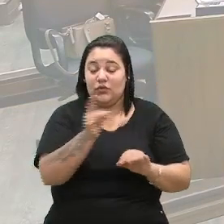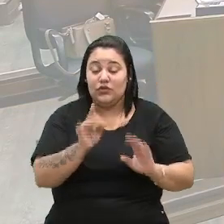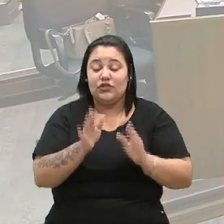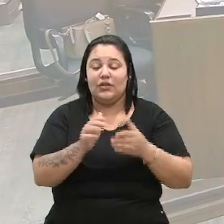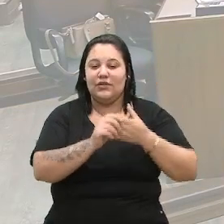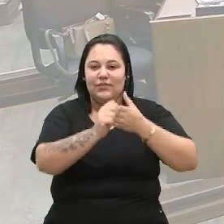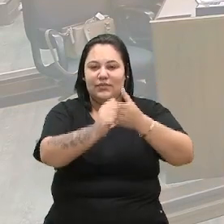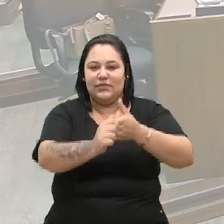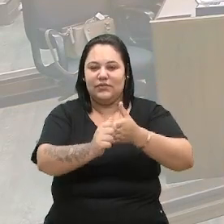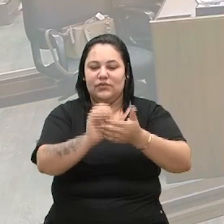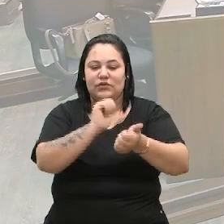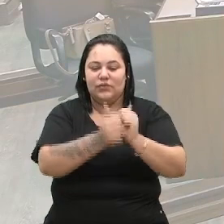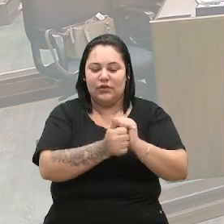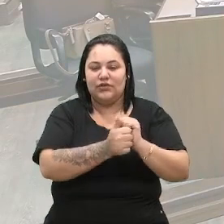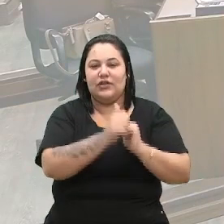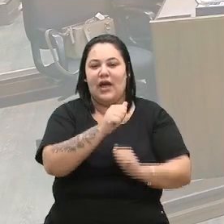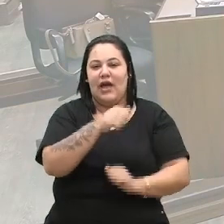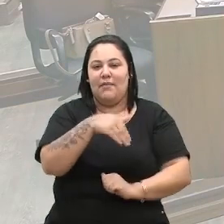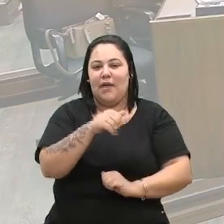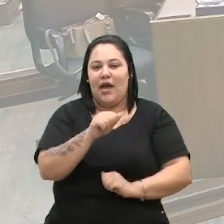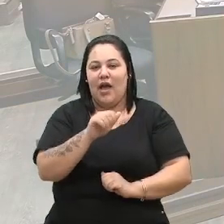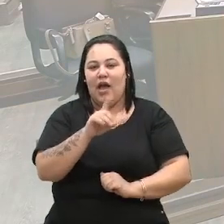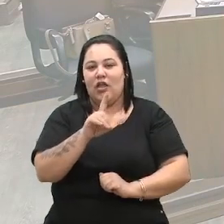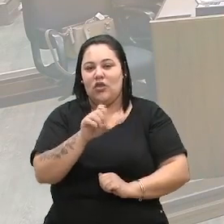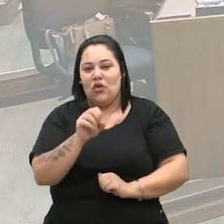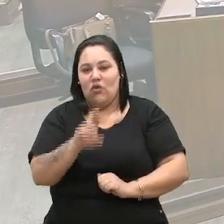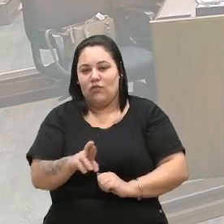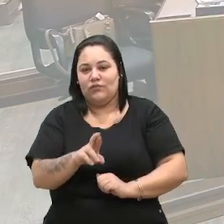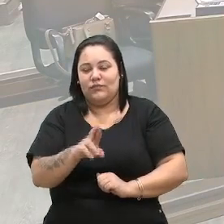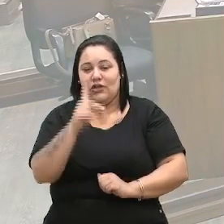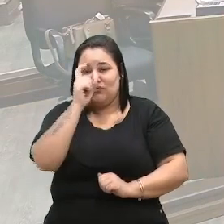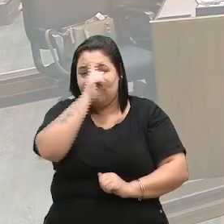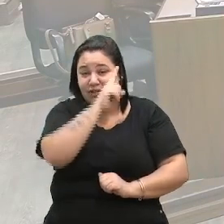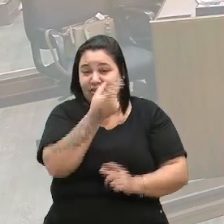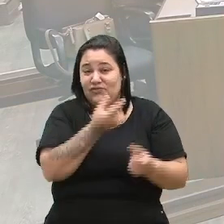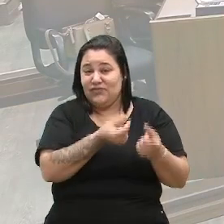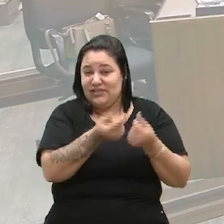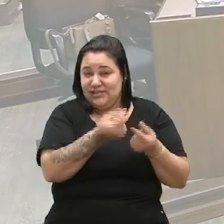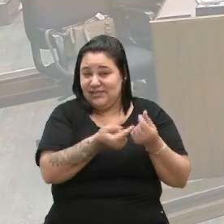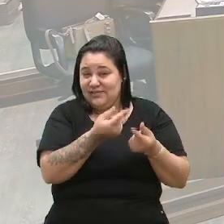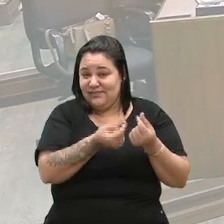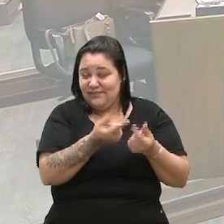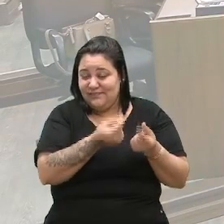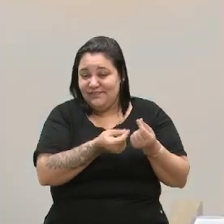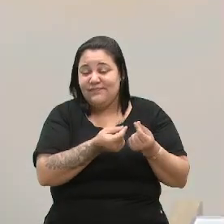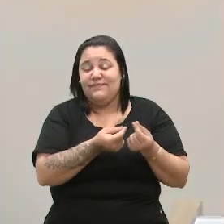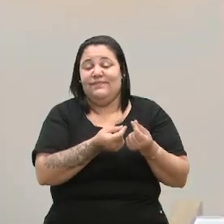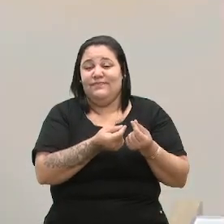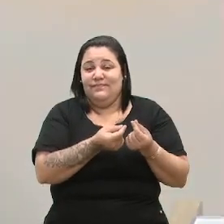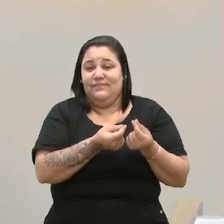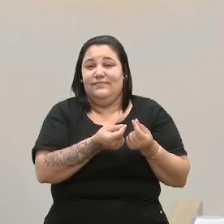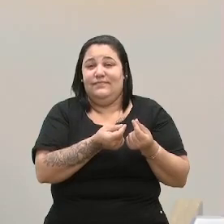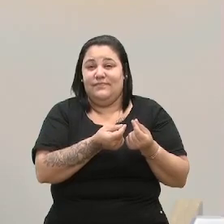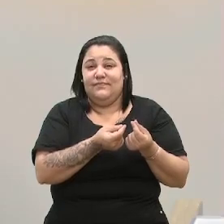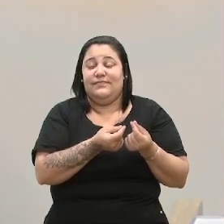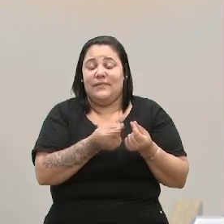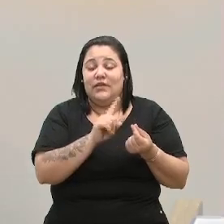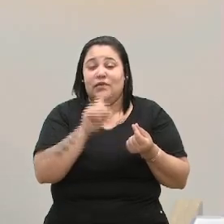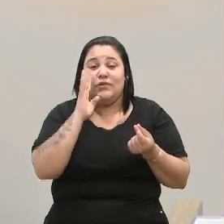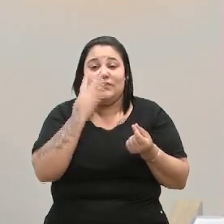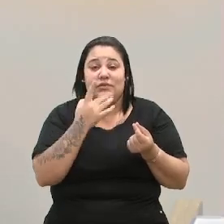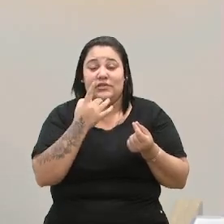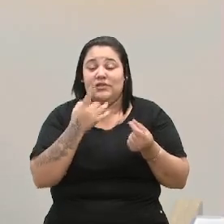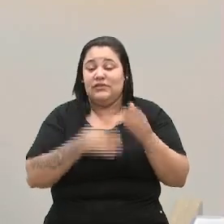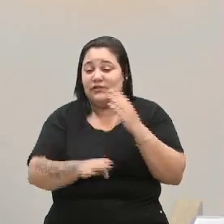esporte amador e a dificuldade é financeira. Ele não acontece, na maioria das vezes, por essa razão.